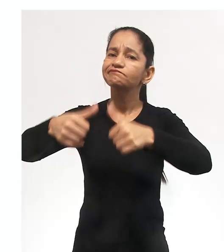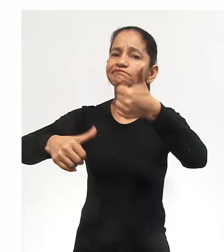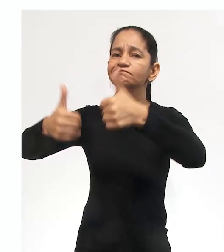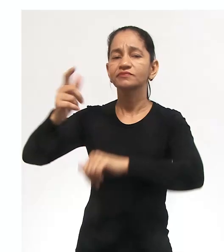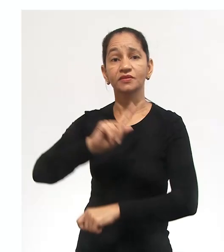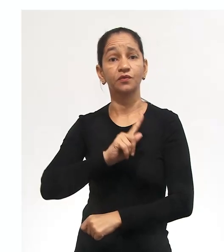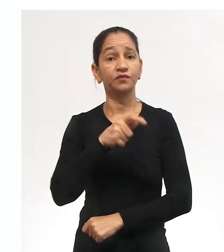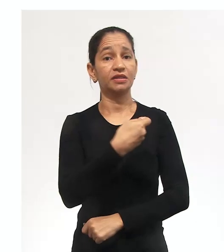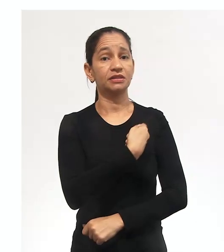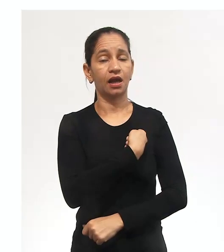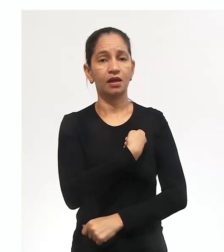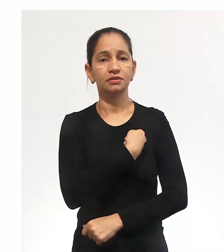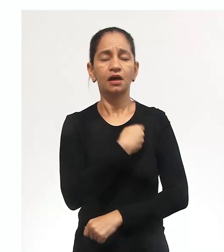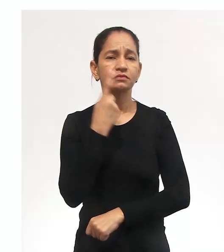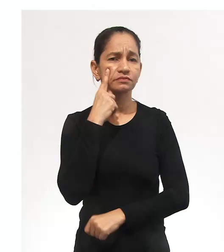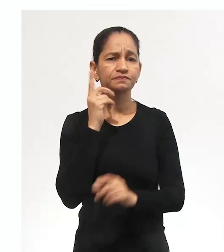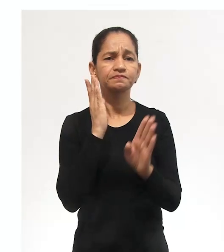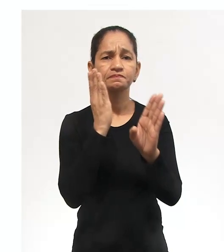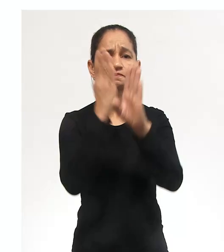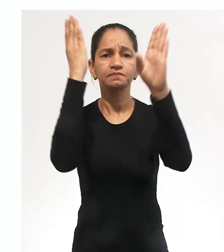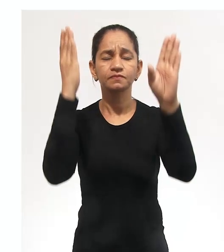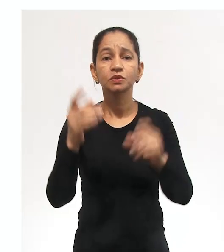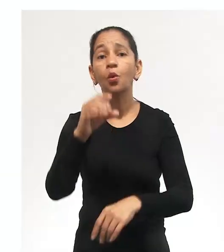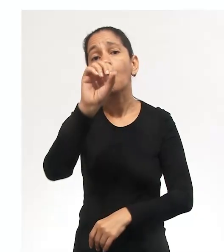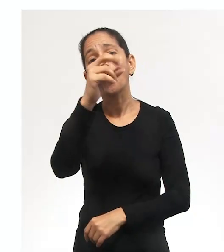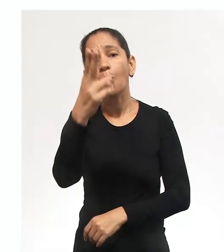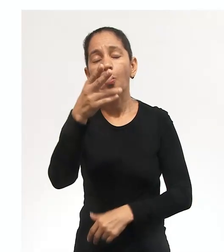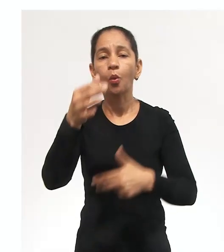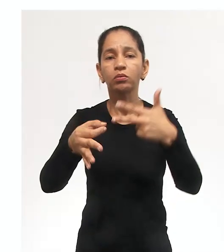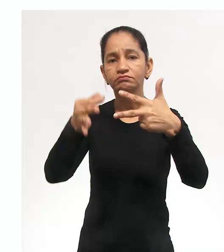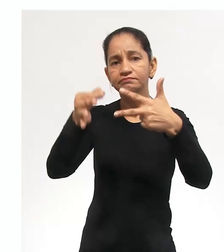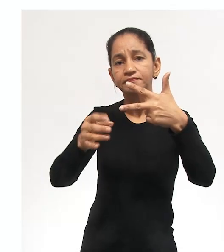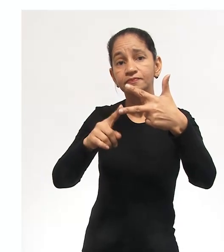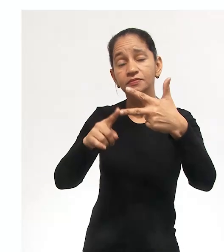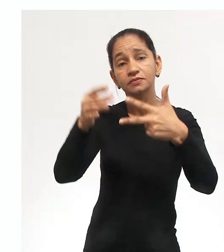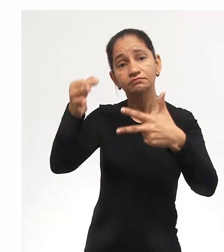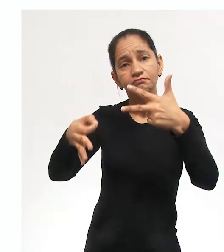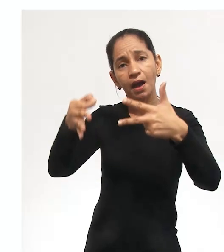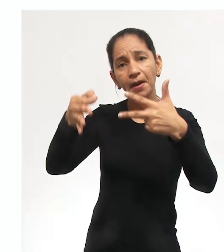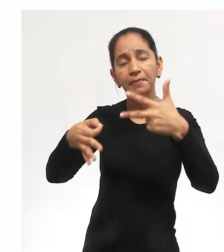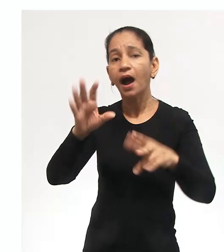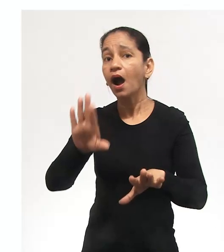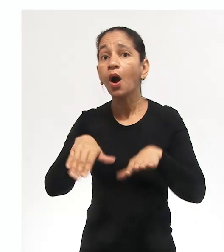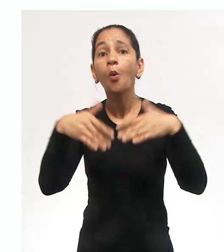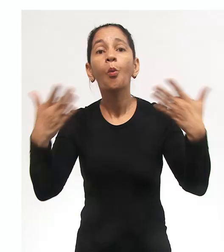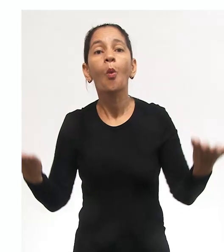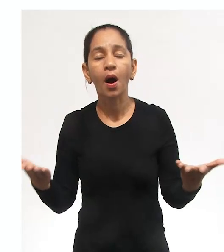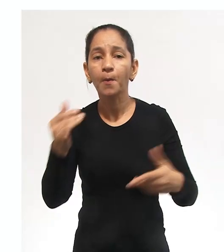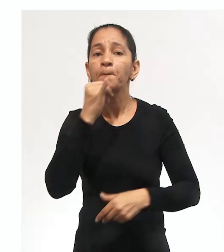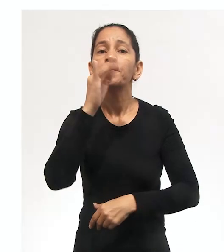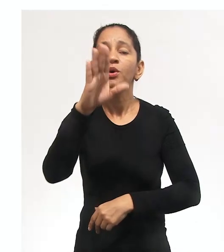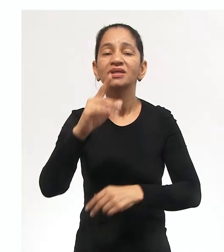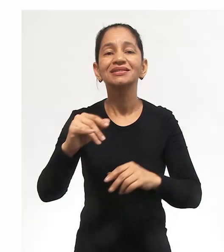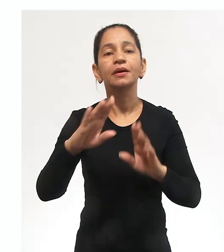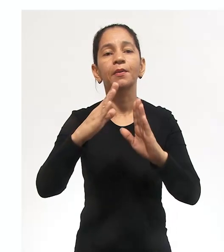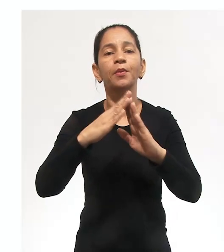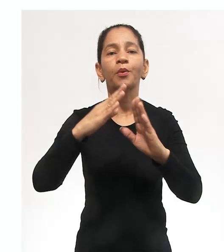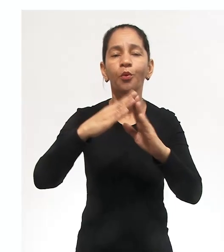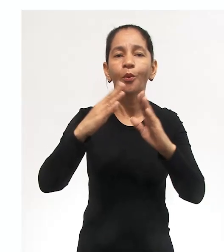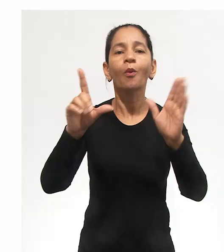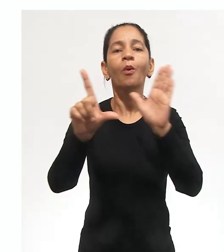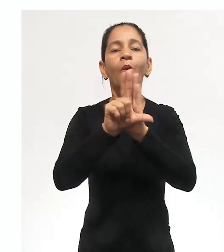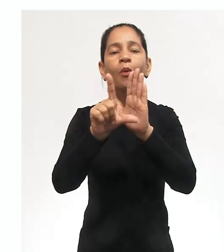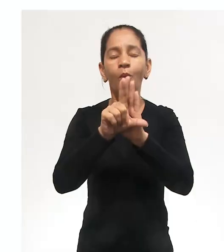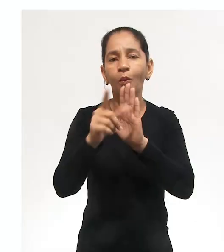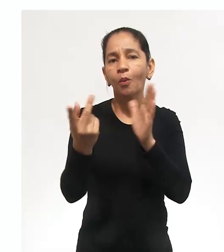executivo, o legislativo, né? Ou ainda o judiciário, né? Por meio de remédios constitucionais, por exemplo. Os tribunais de contas da União,